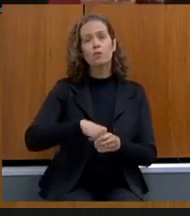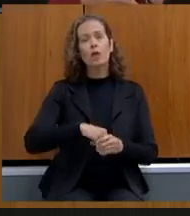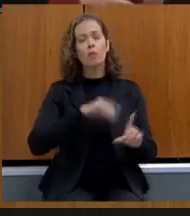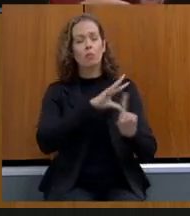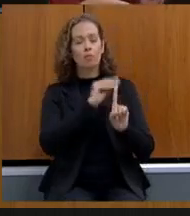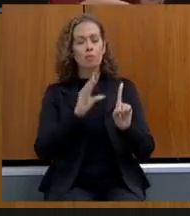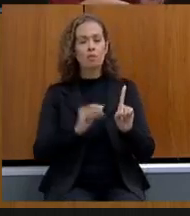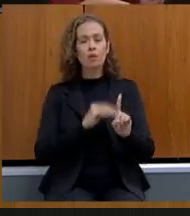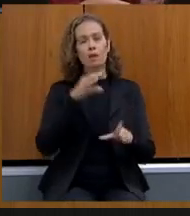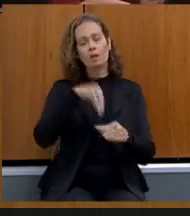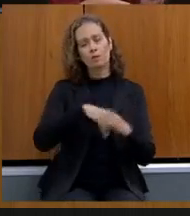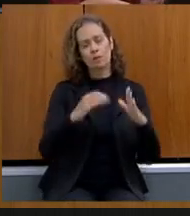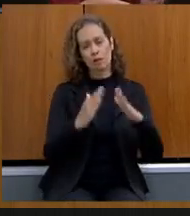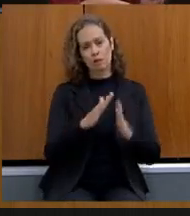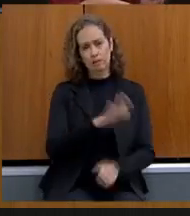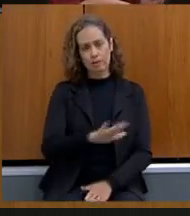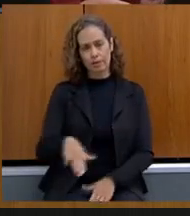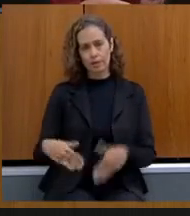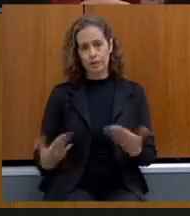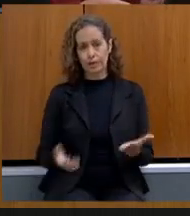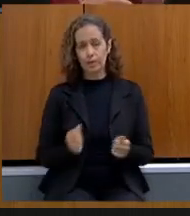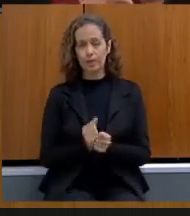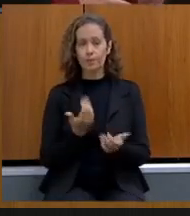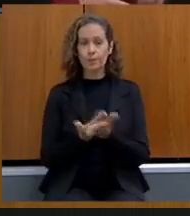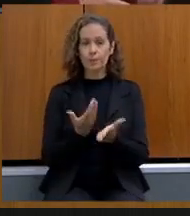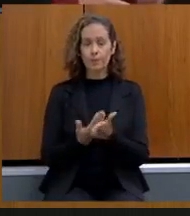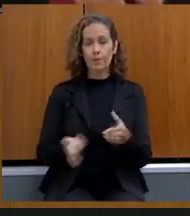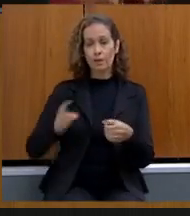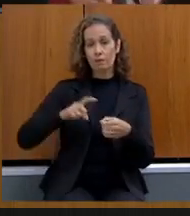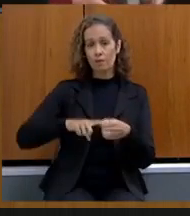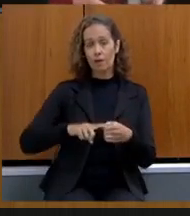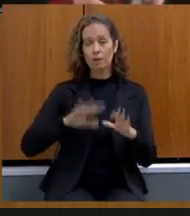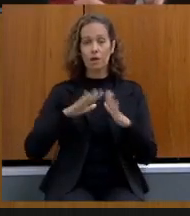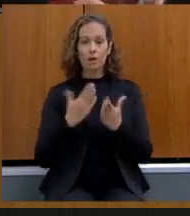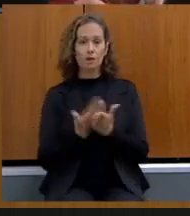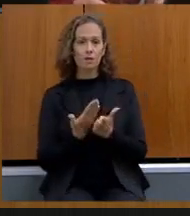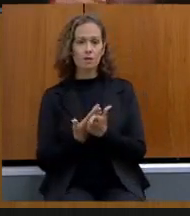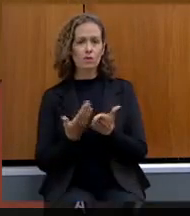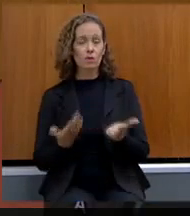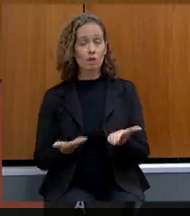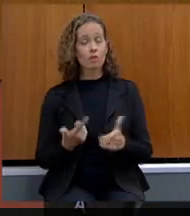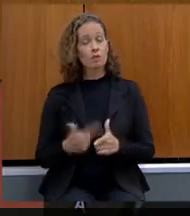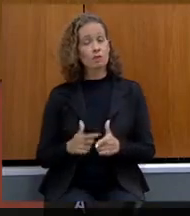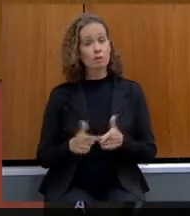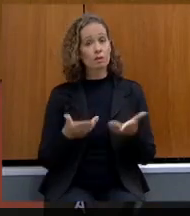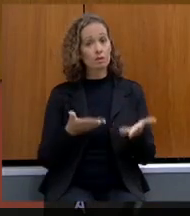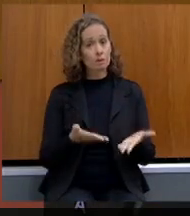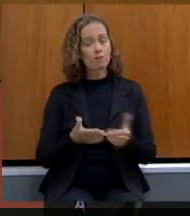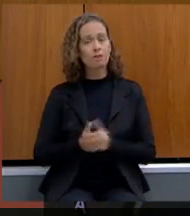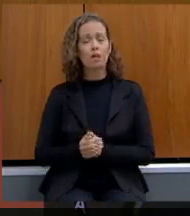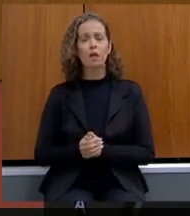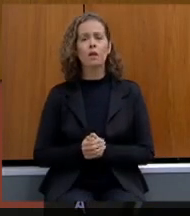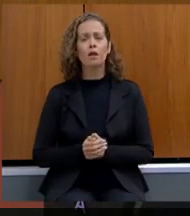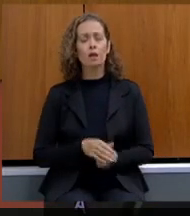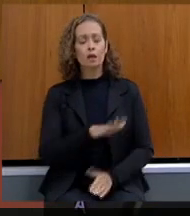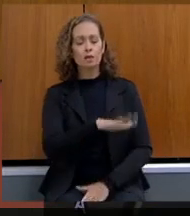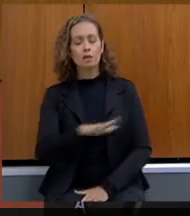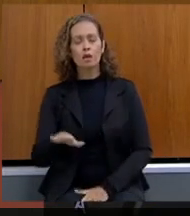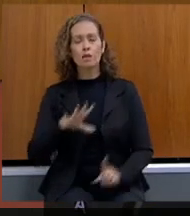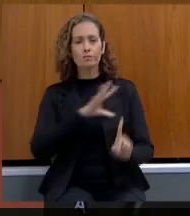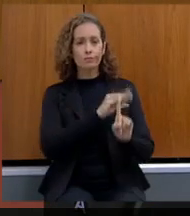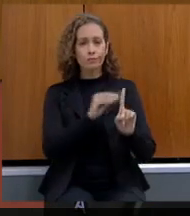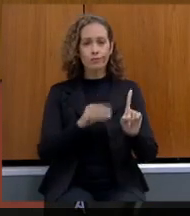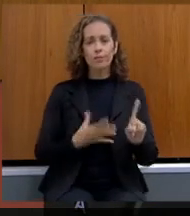ausência das da das atividades presenciais das escolas estava ocasionando isso abuso das crianças